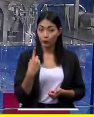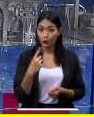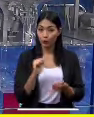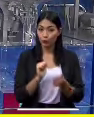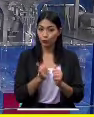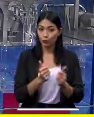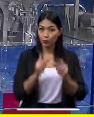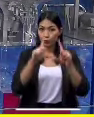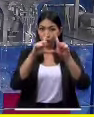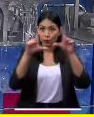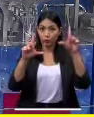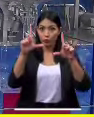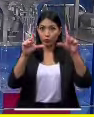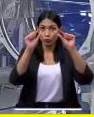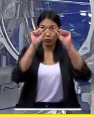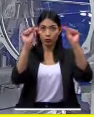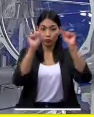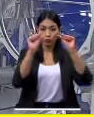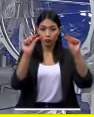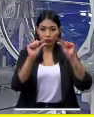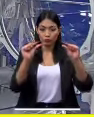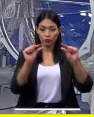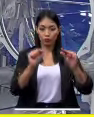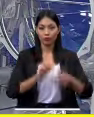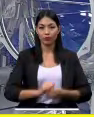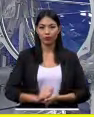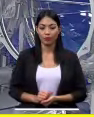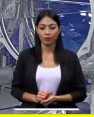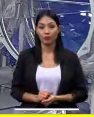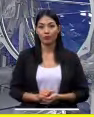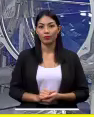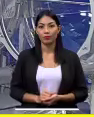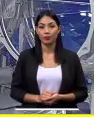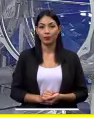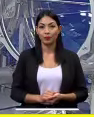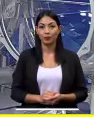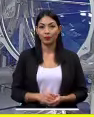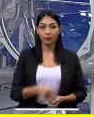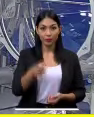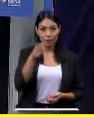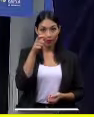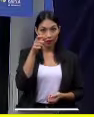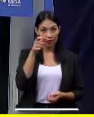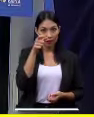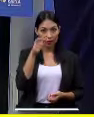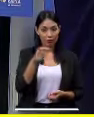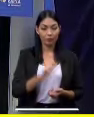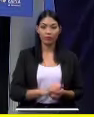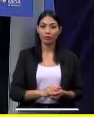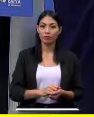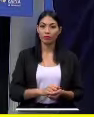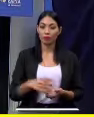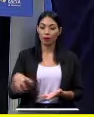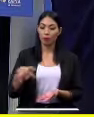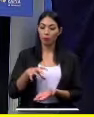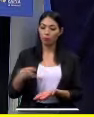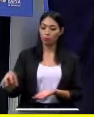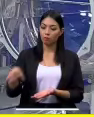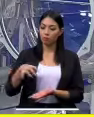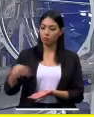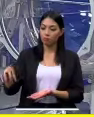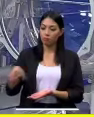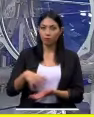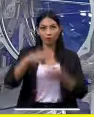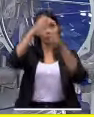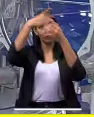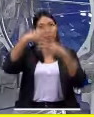TV. Vamos acompanhar aí o procedimento de reabastecimento do globo número 1 para o sorteio do